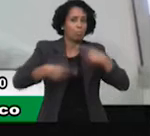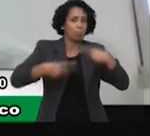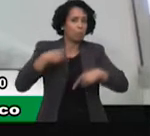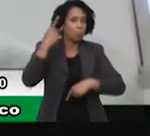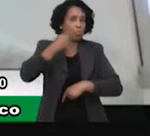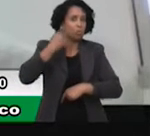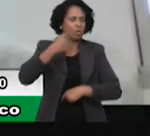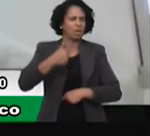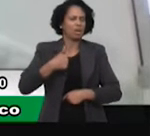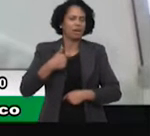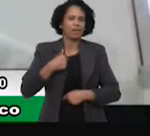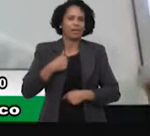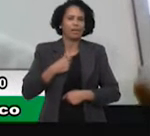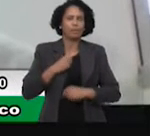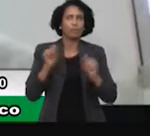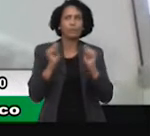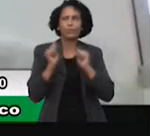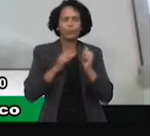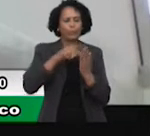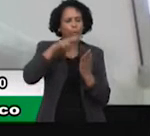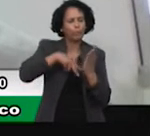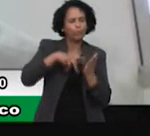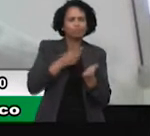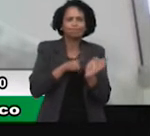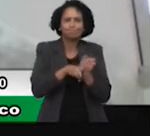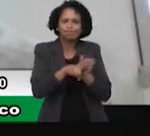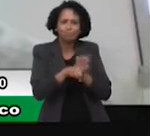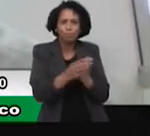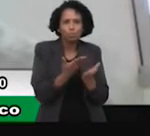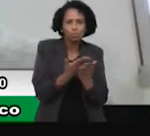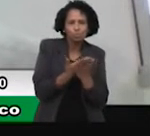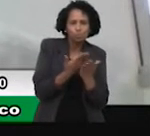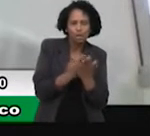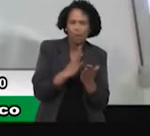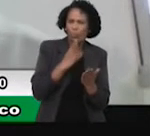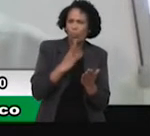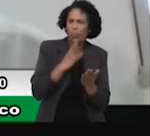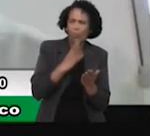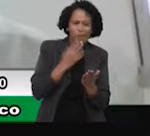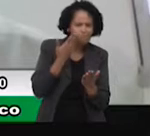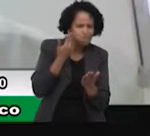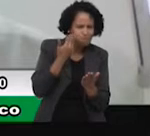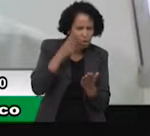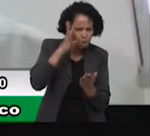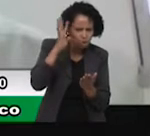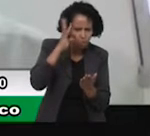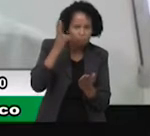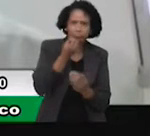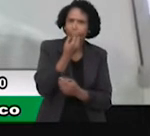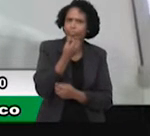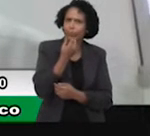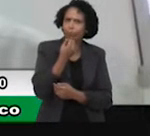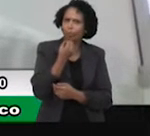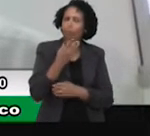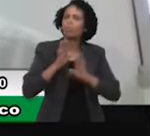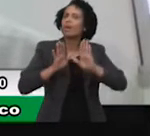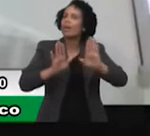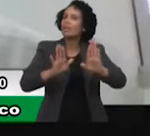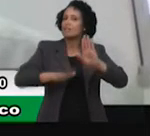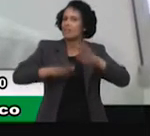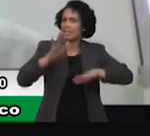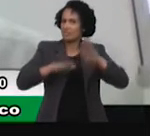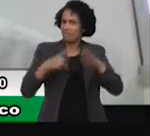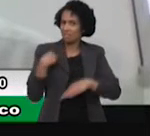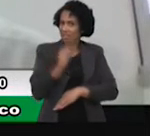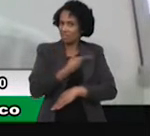gosto muito de ler e estudar. O conhecimento teórico é sempre muito bom, mas quando chega aqui, a gente tem a experiência de lidar